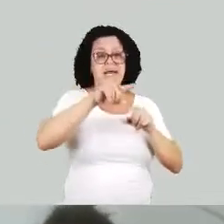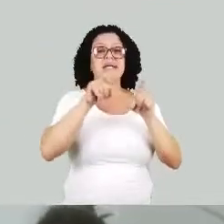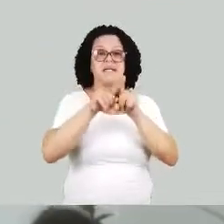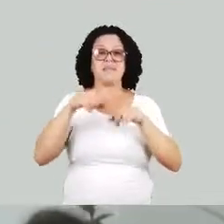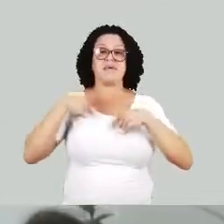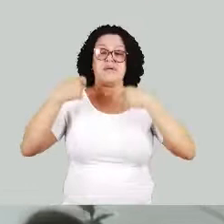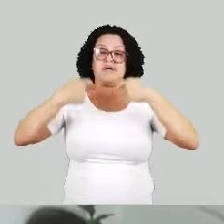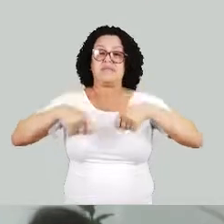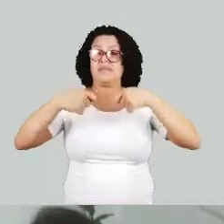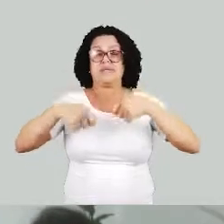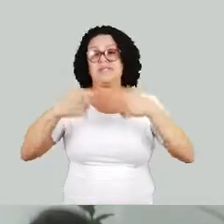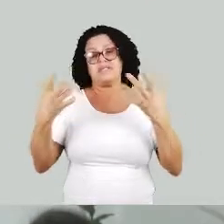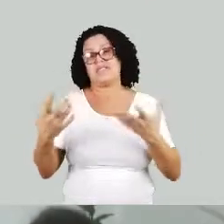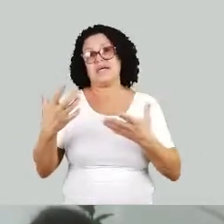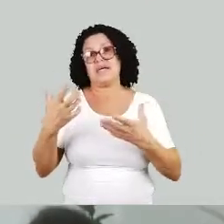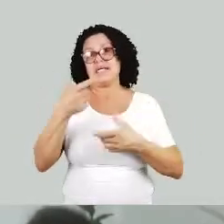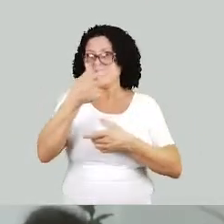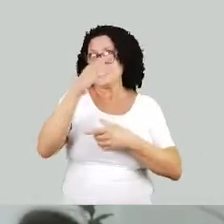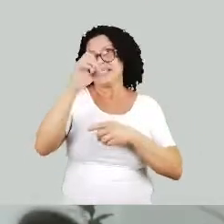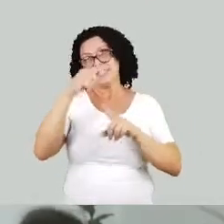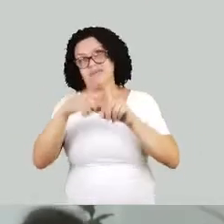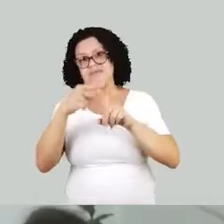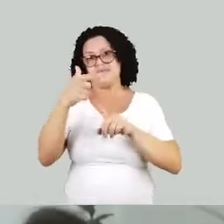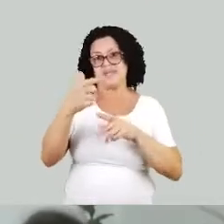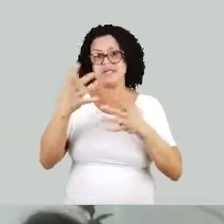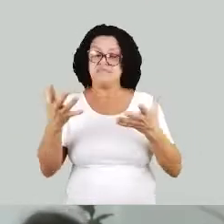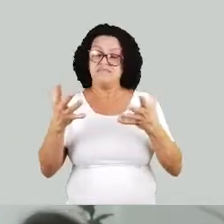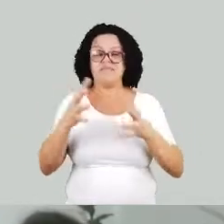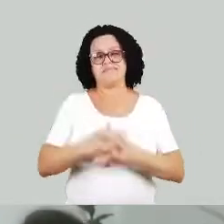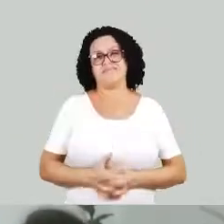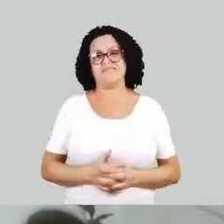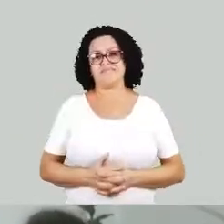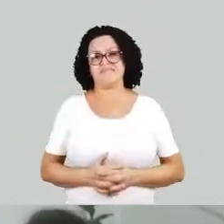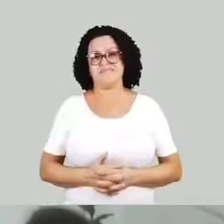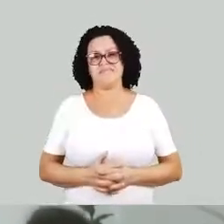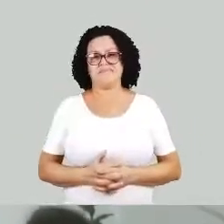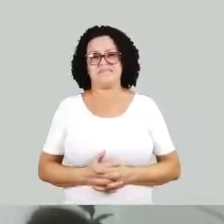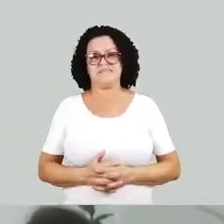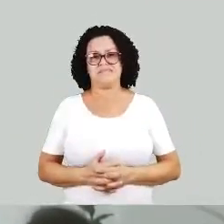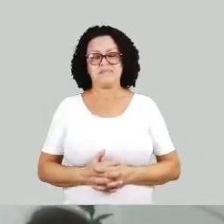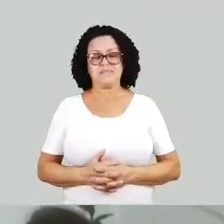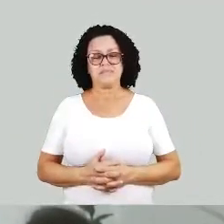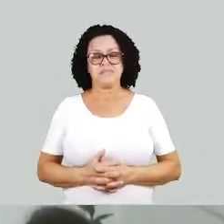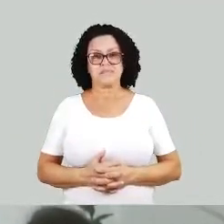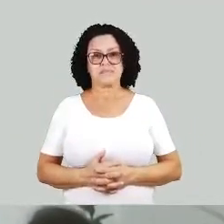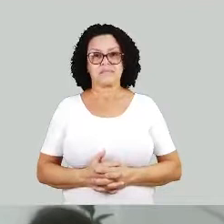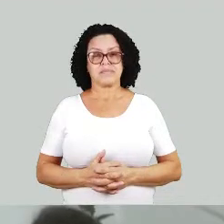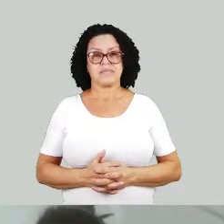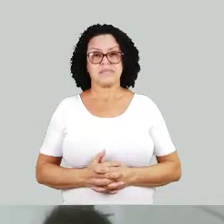repente precisamos de 70 vezes 7 perdões.